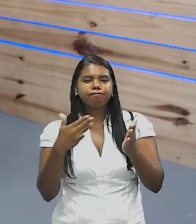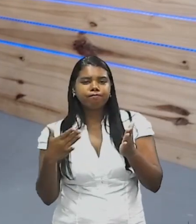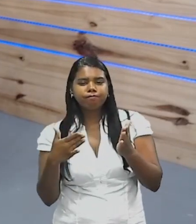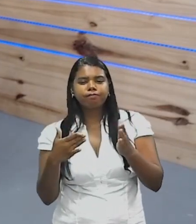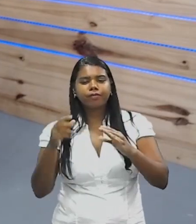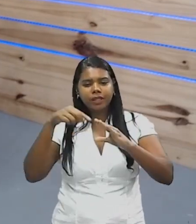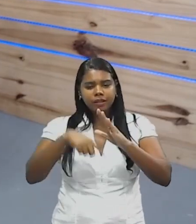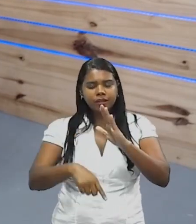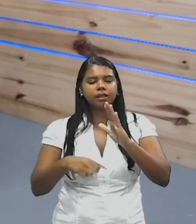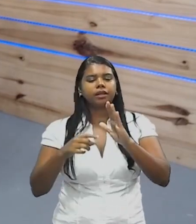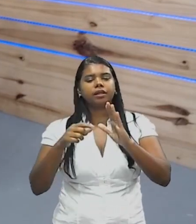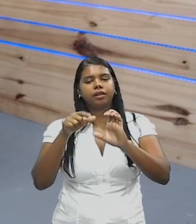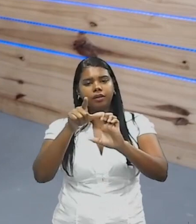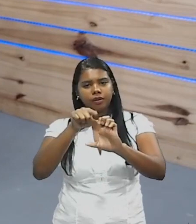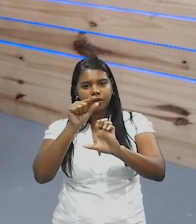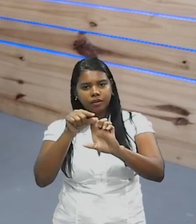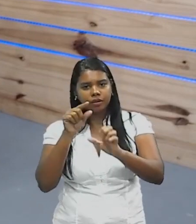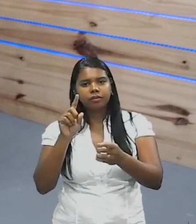internas,